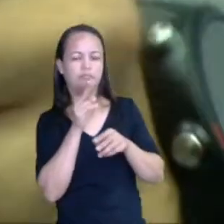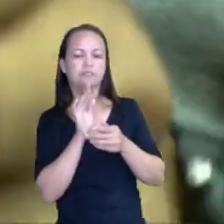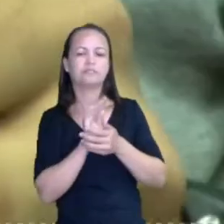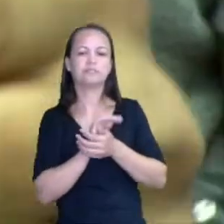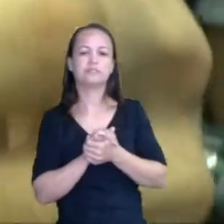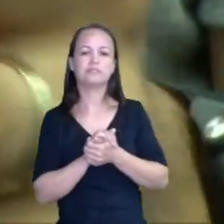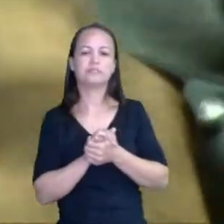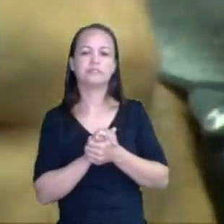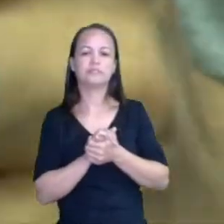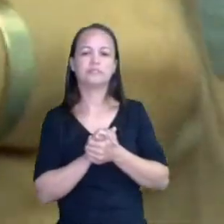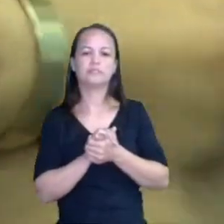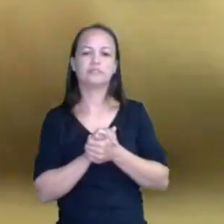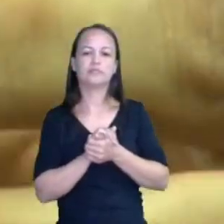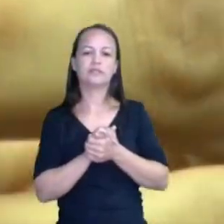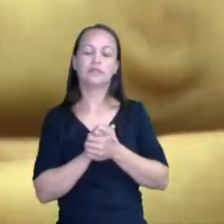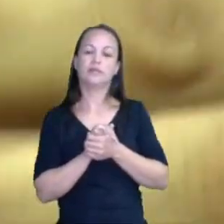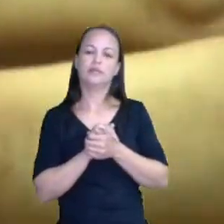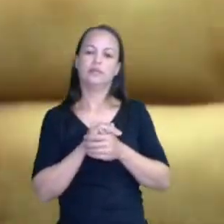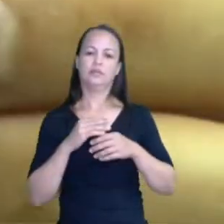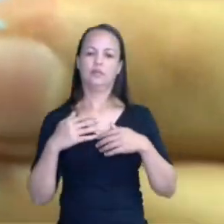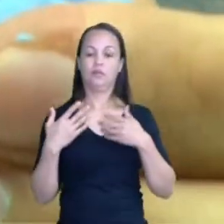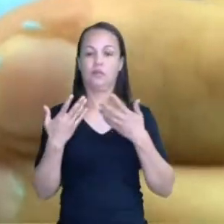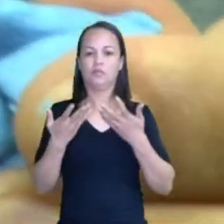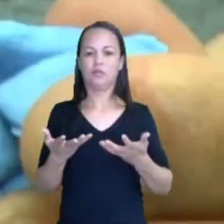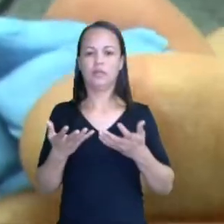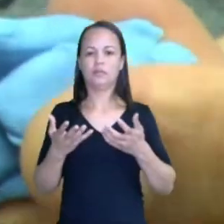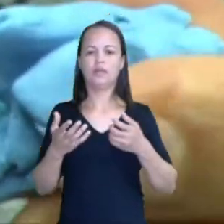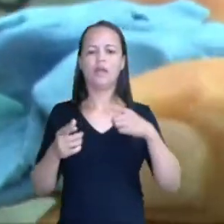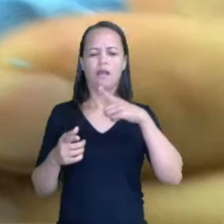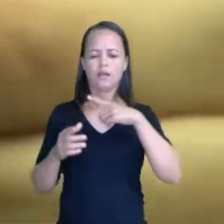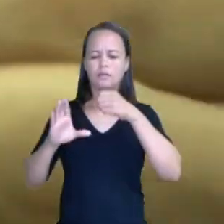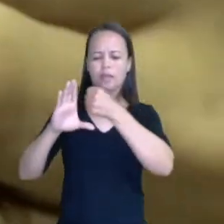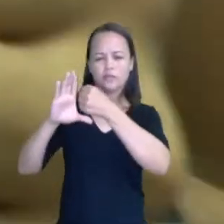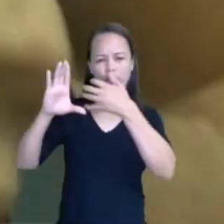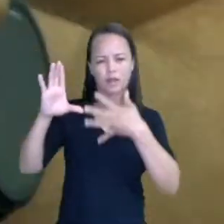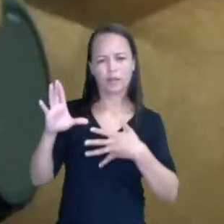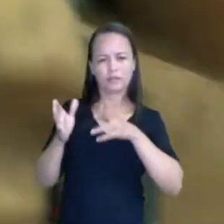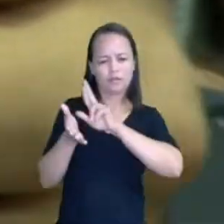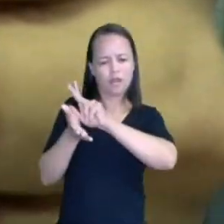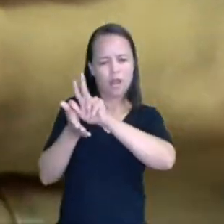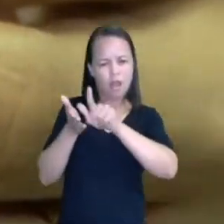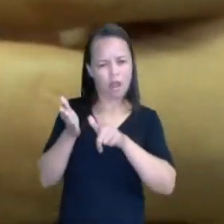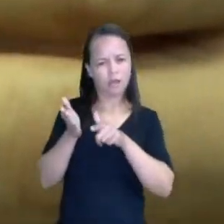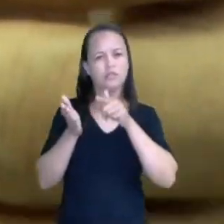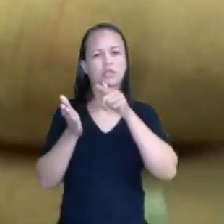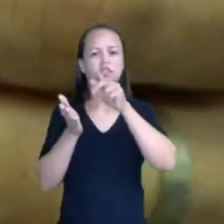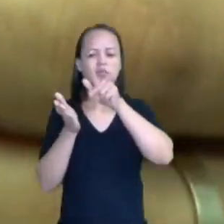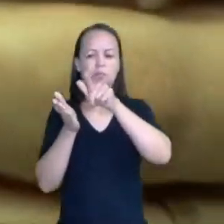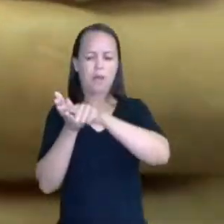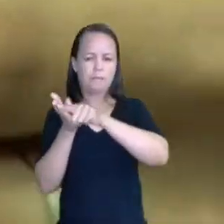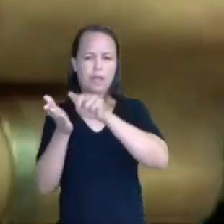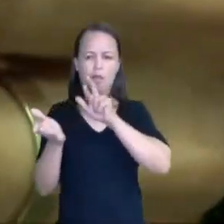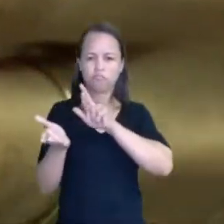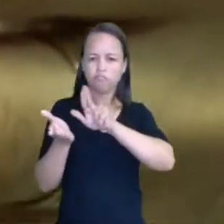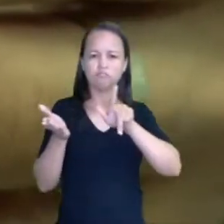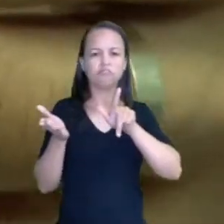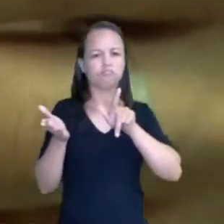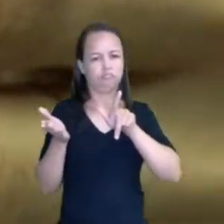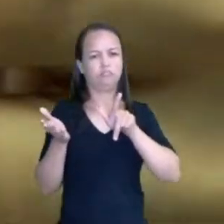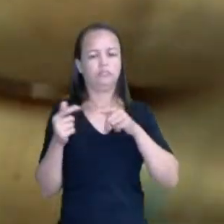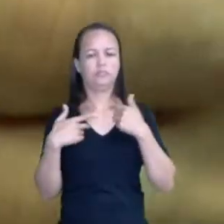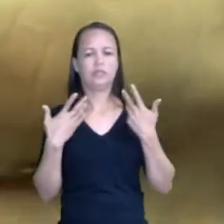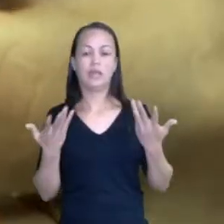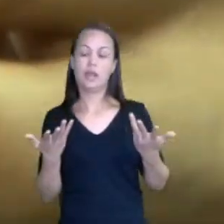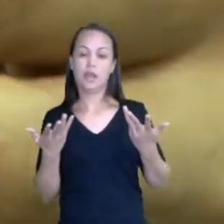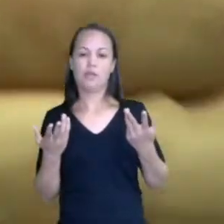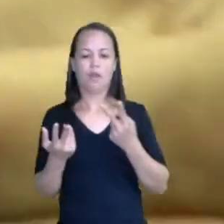certo? Obviamente, ela apresenta algumas características diferentes da folhinha de papel, mas uma característica que